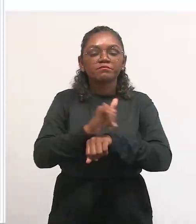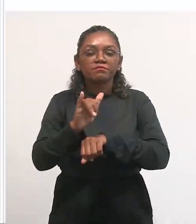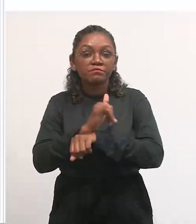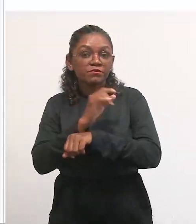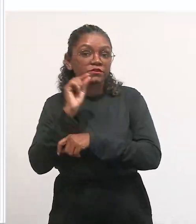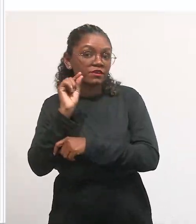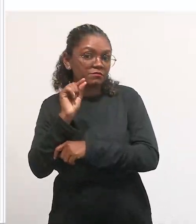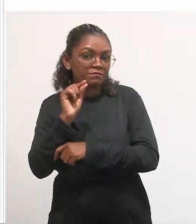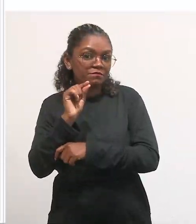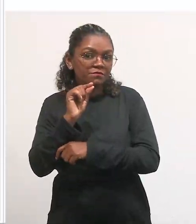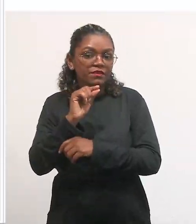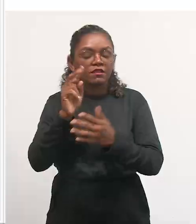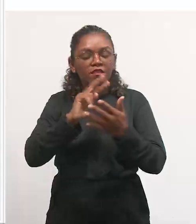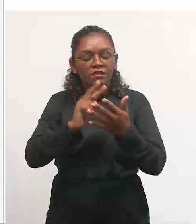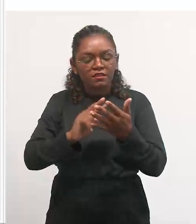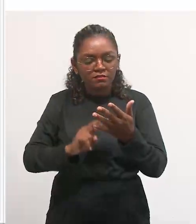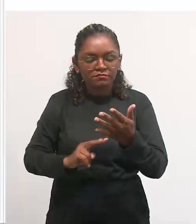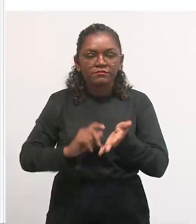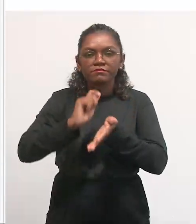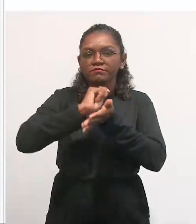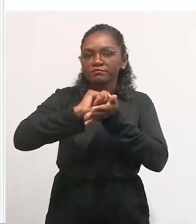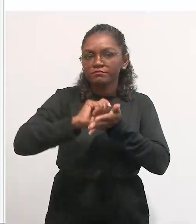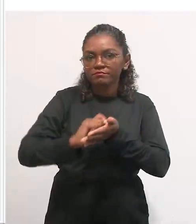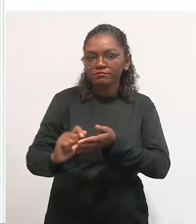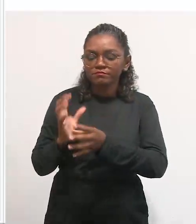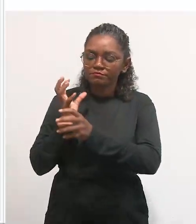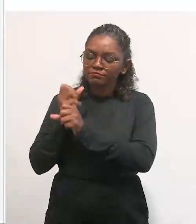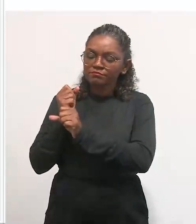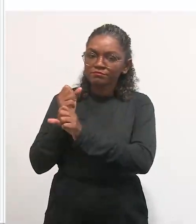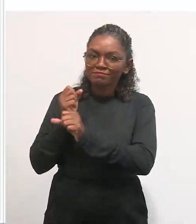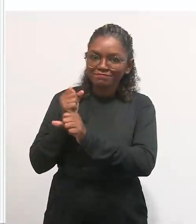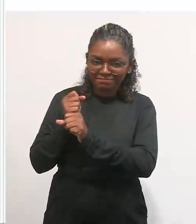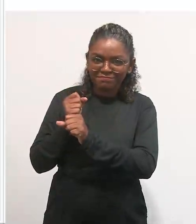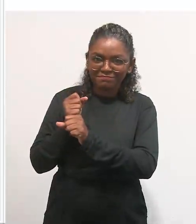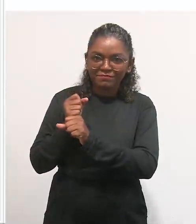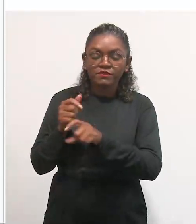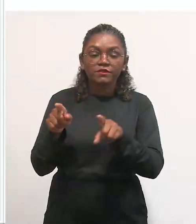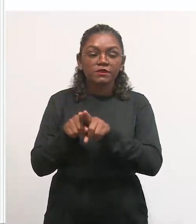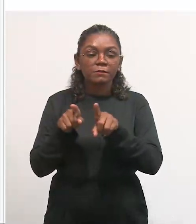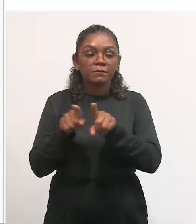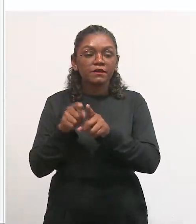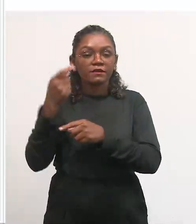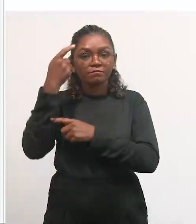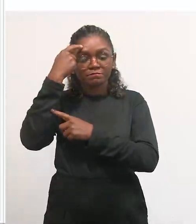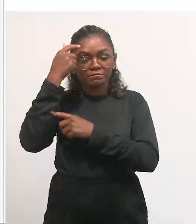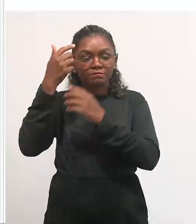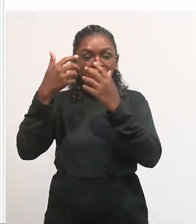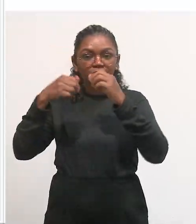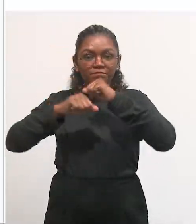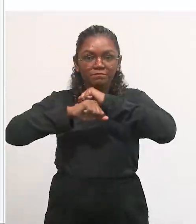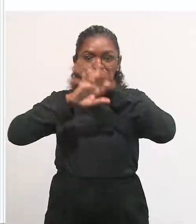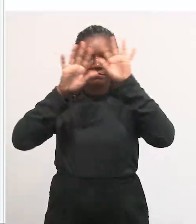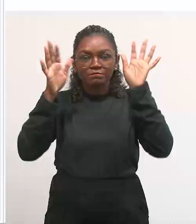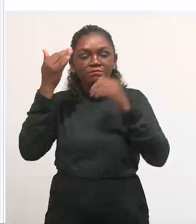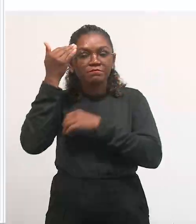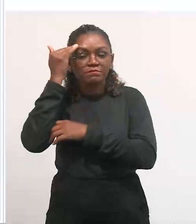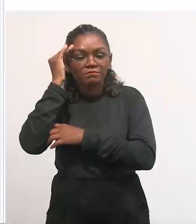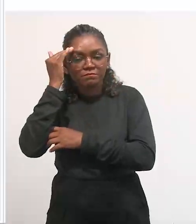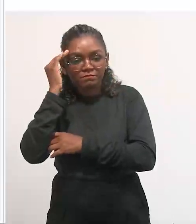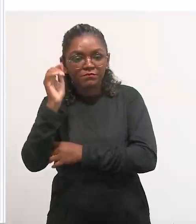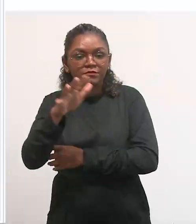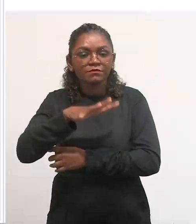do cálculo, a compreensão do ambiente natural e social, do sistema político,